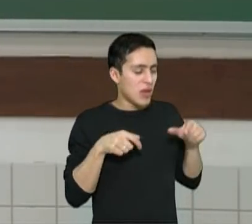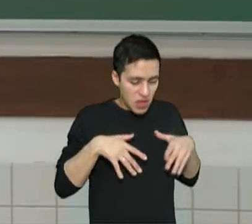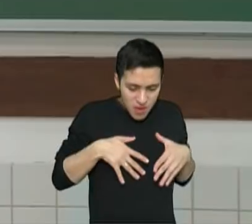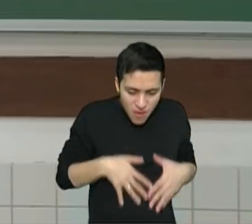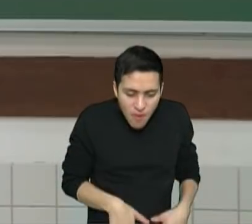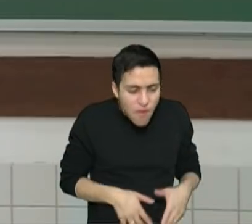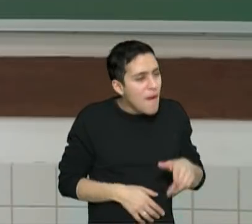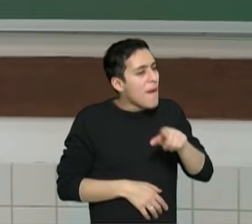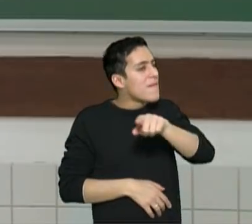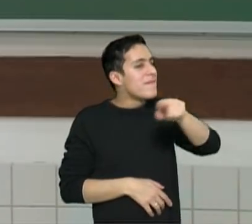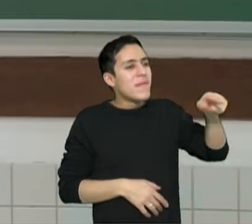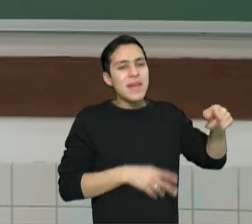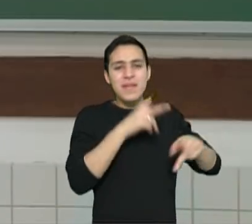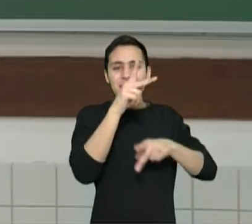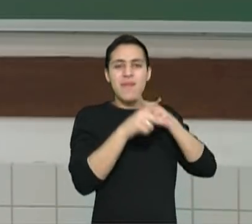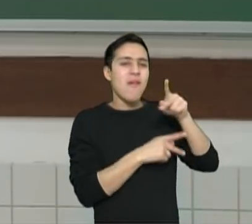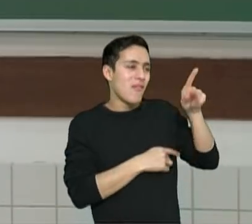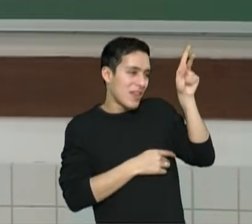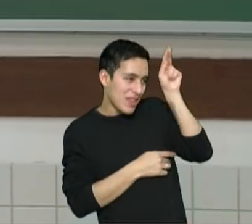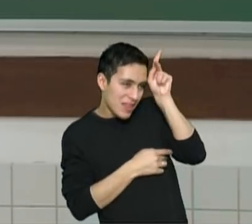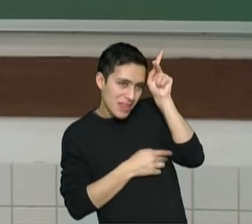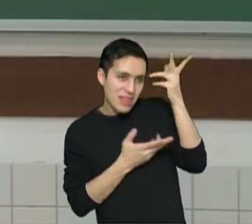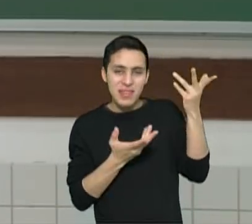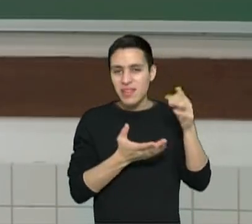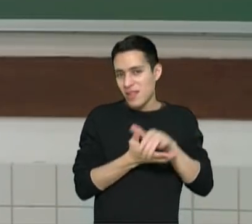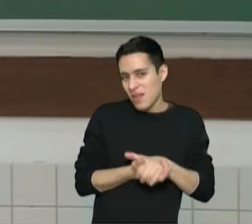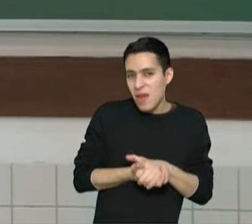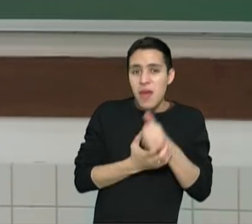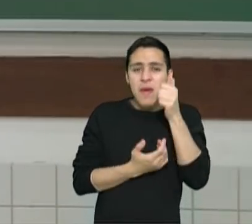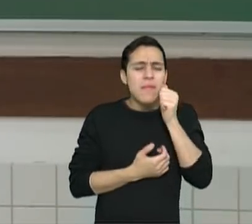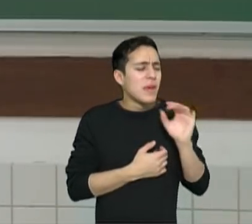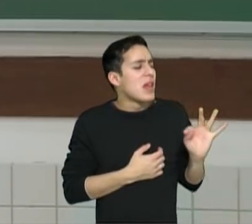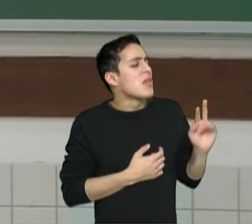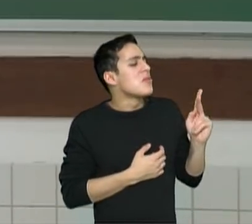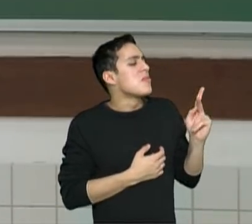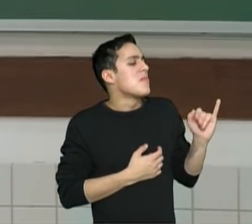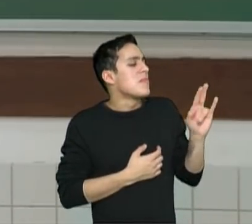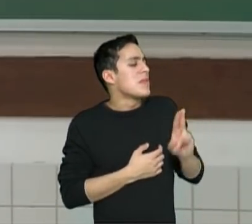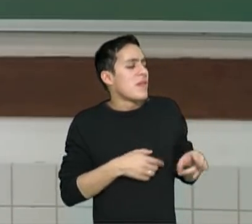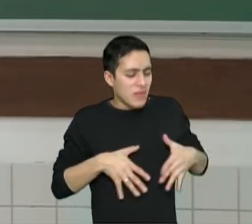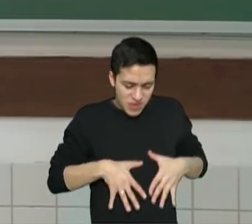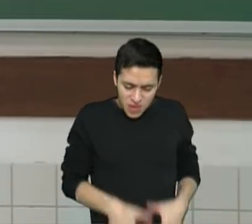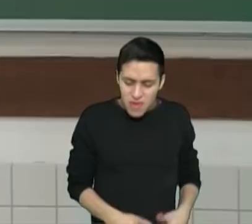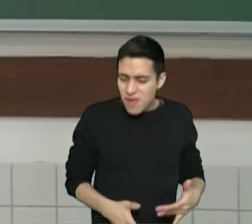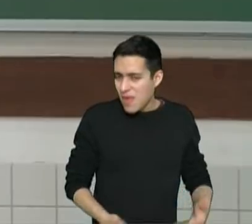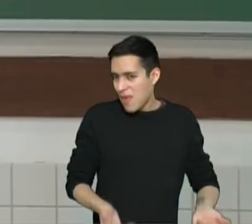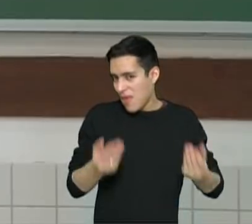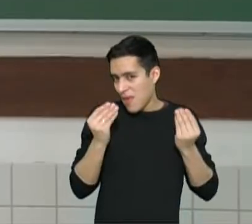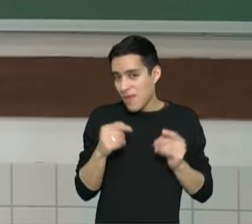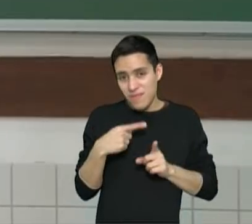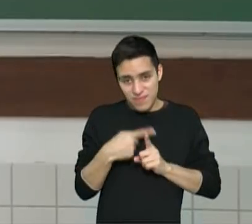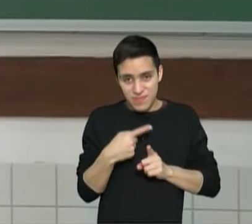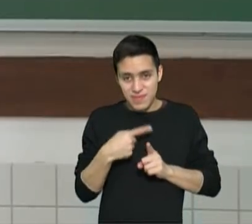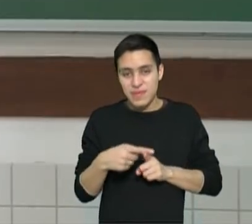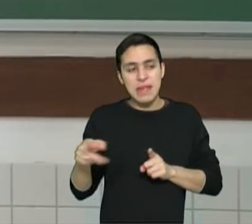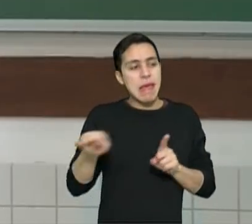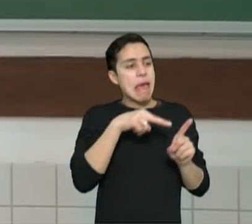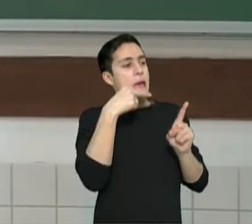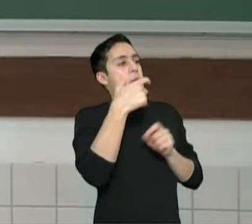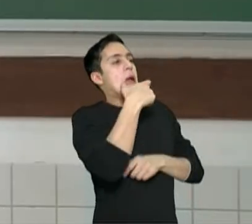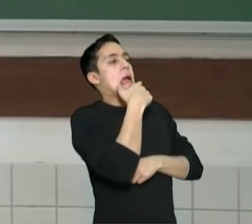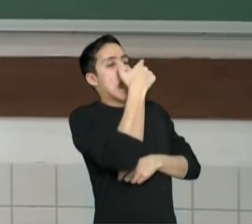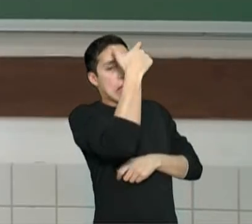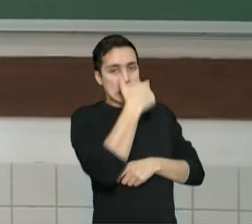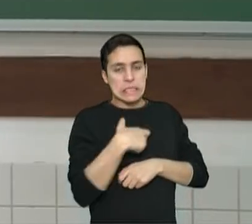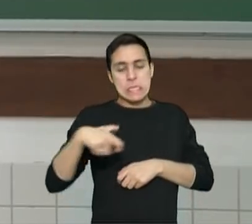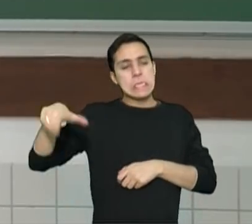né, nos povos indígenas. Então, vocês vejam que a mulher tupi está com uma roupa, né? Então, porque o olhar estrangeiro ali, né,